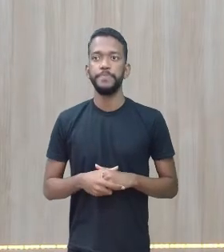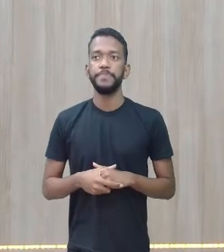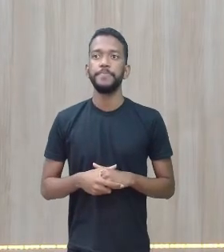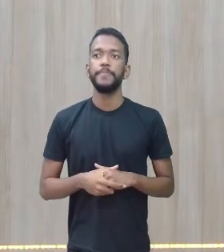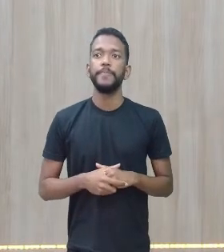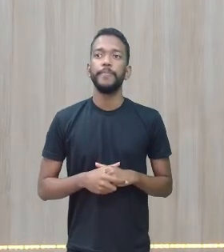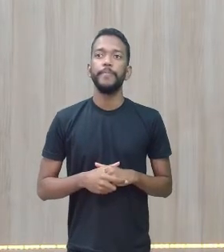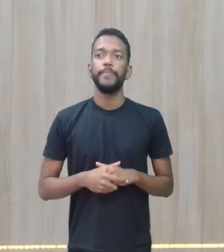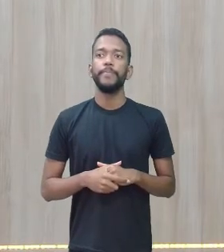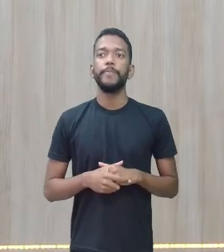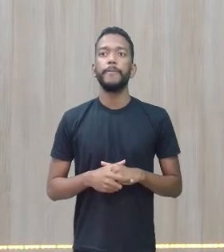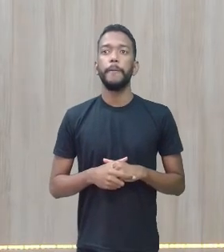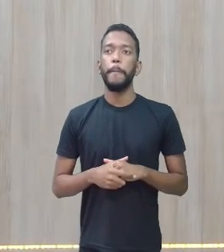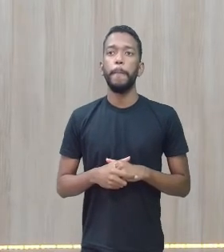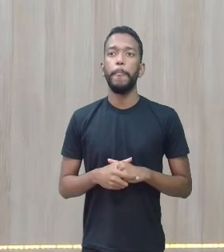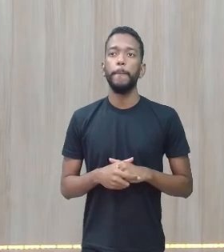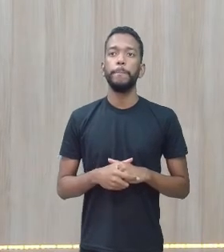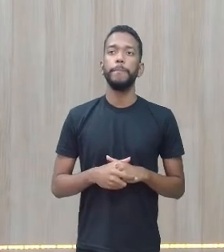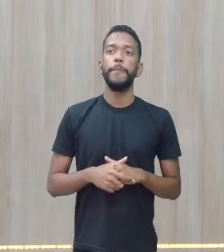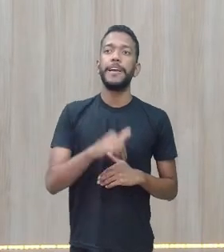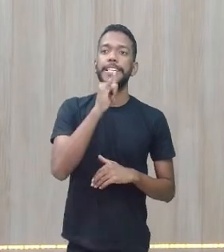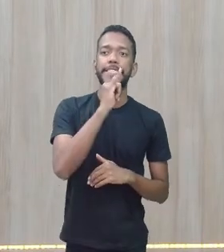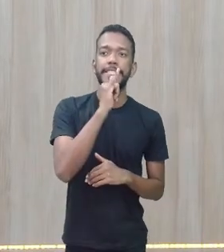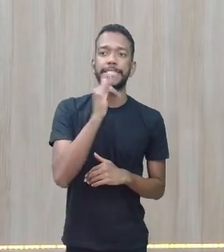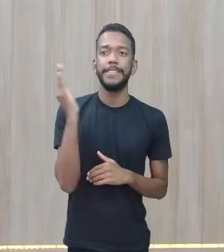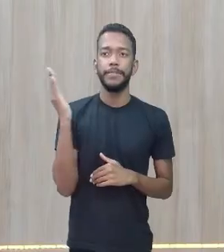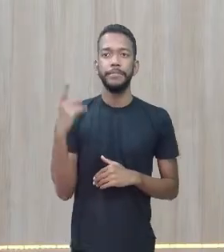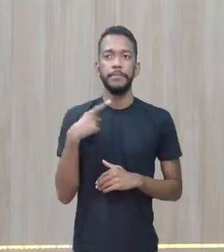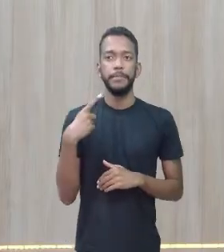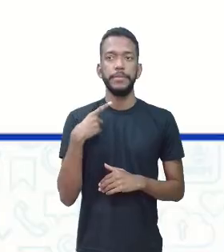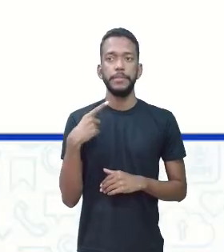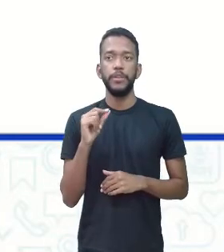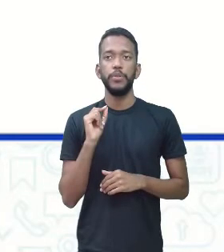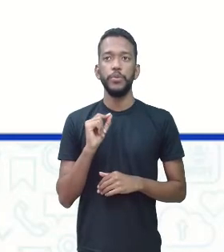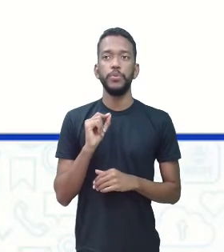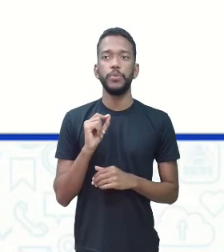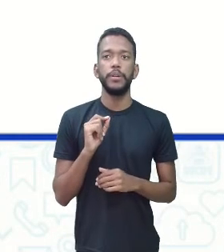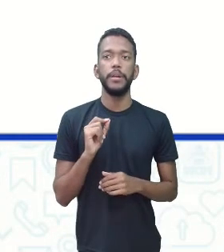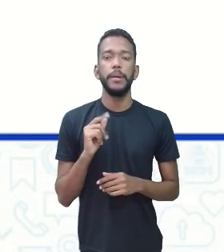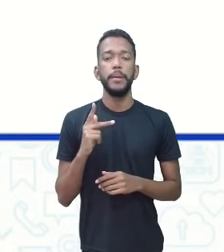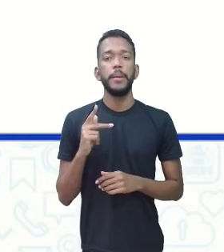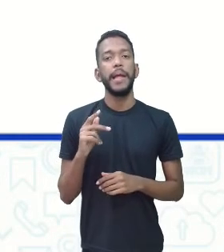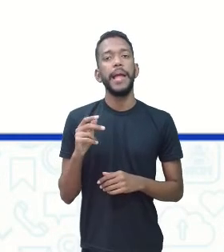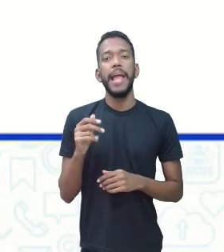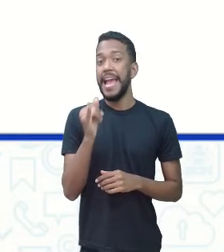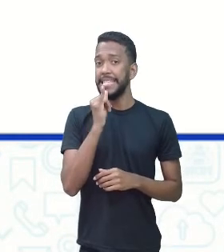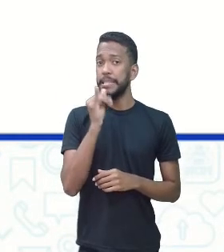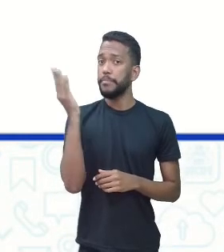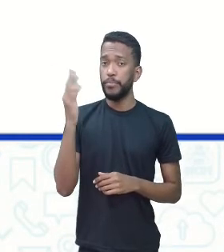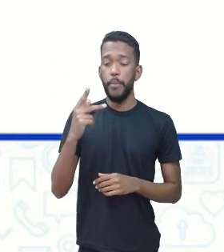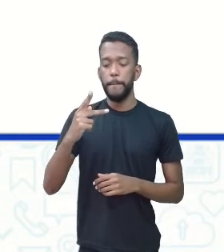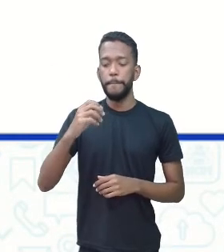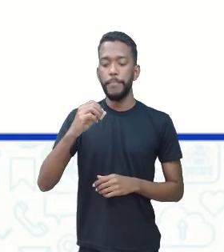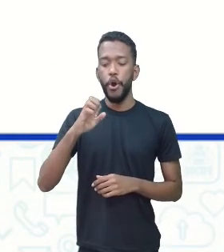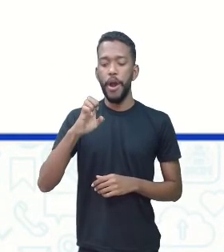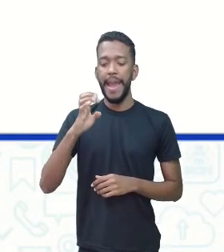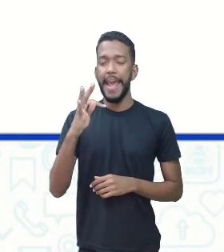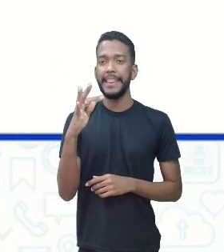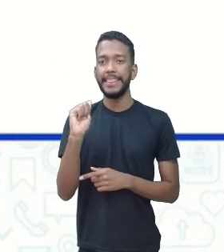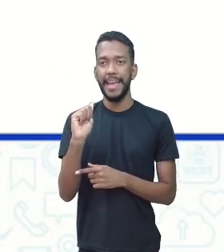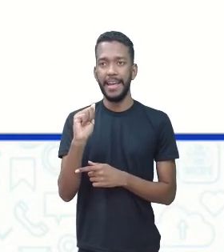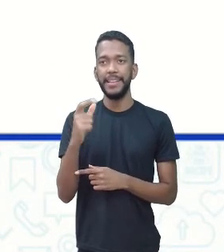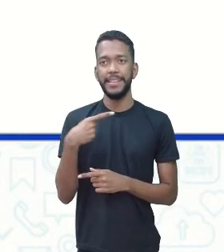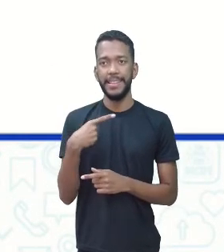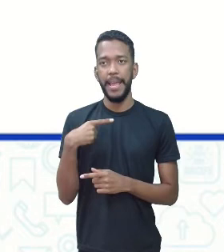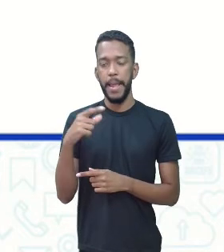Vogal temática nominal, nós temos aqui o exemplo, na palavra poeta. Então, nós temos aqui o